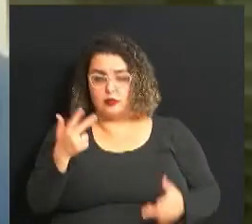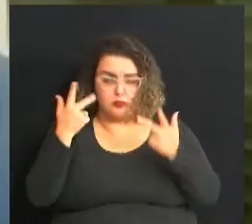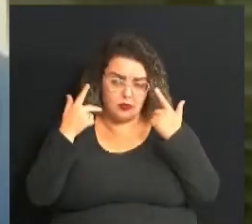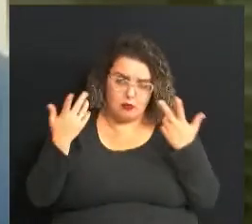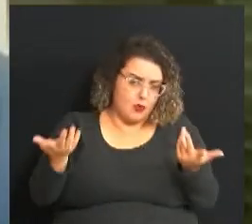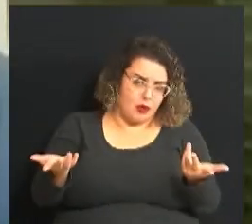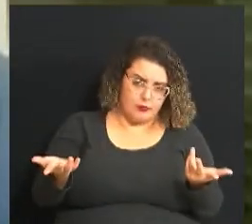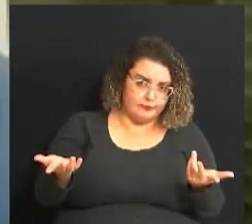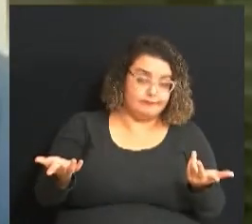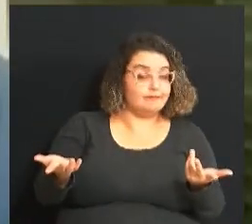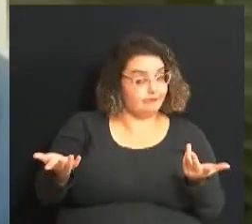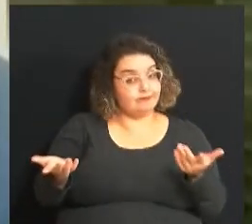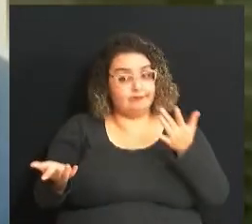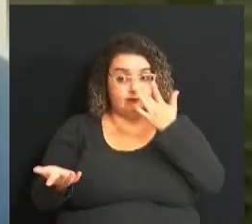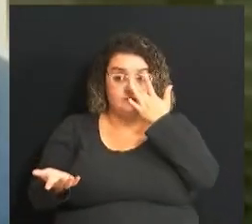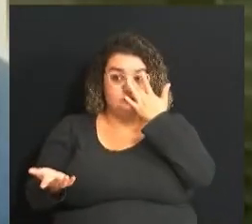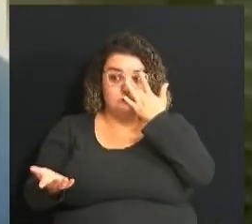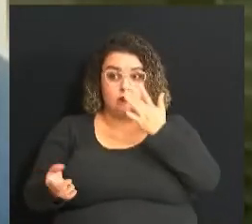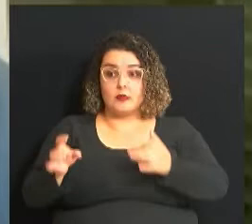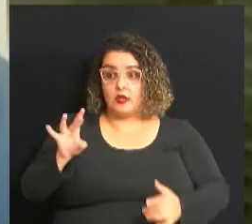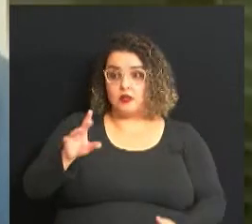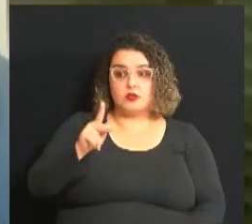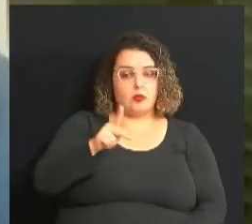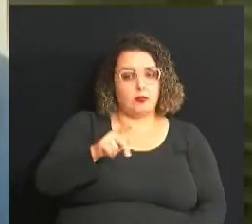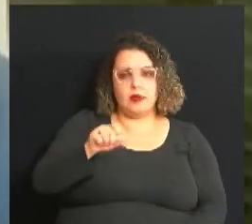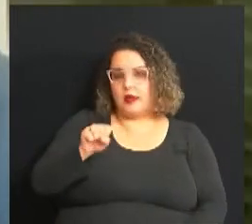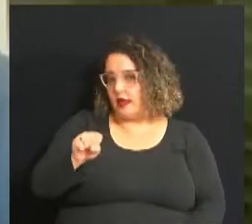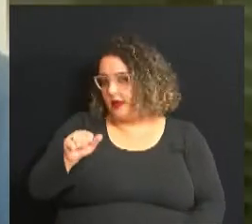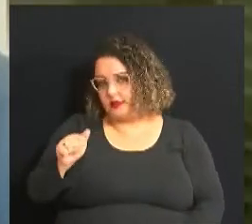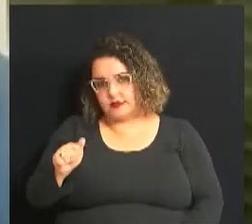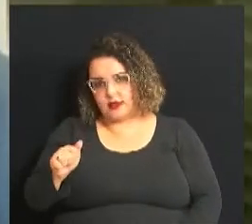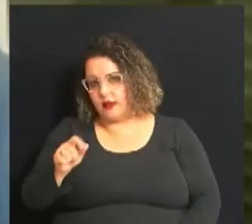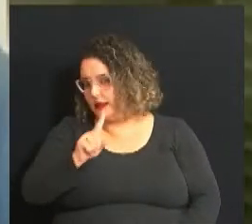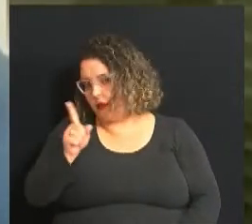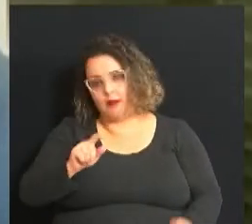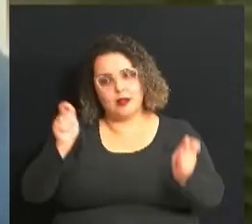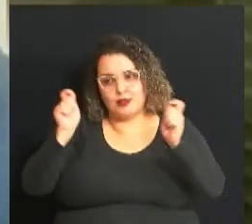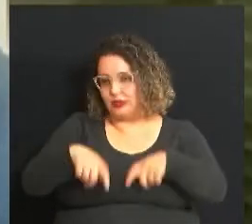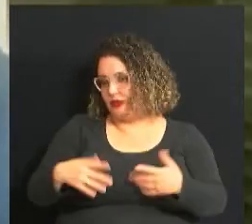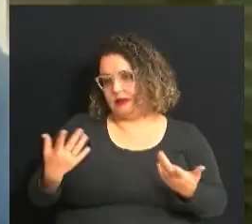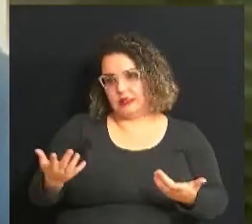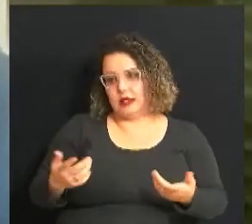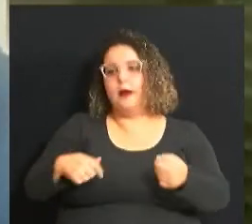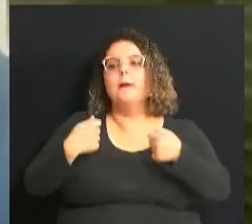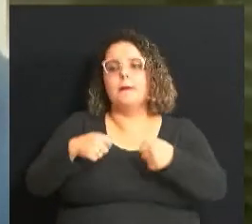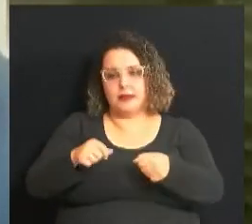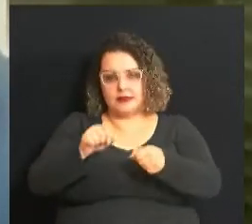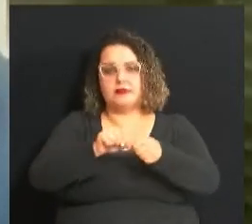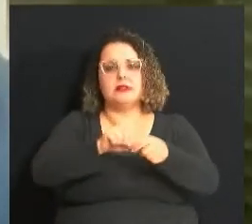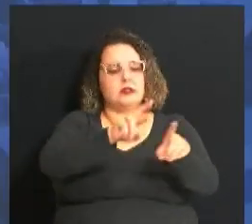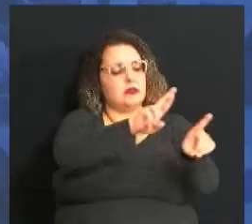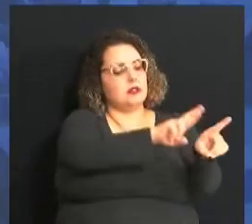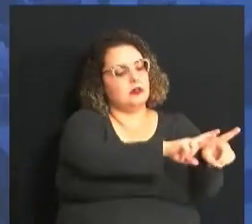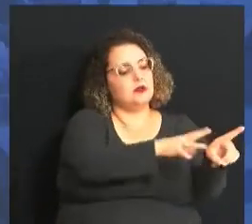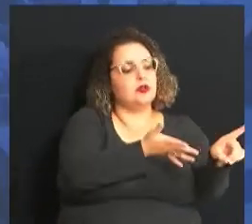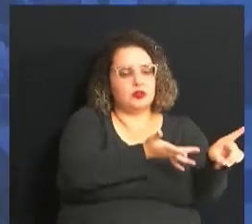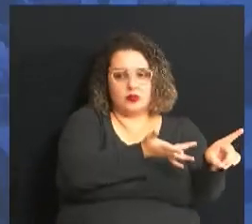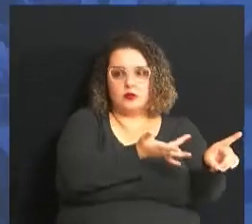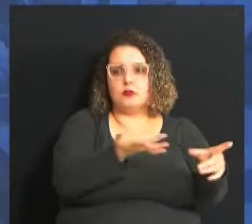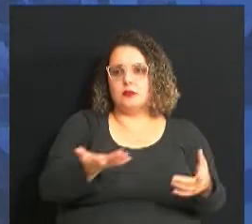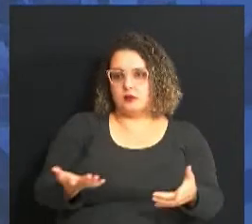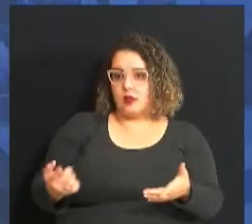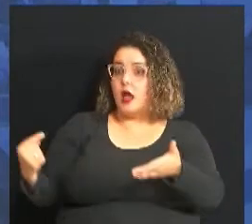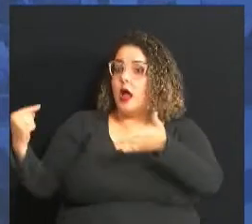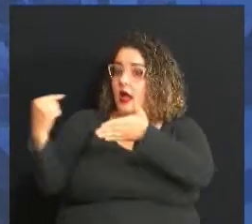dele, só o PSA não é suficiente. É necessário fazer o toque também. Doutor, as perguntas e os comentários